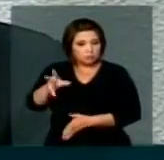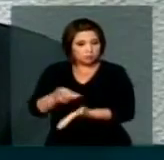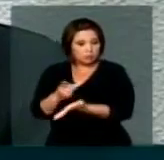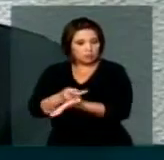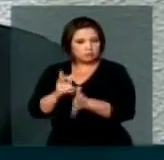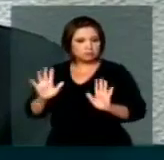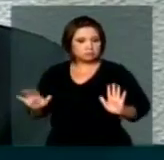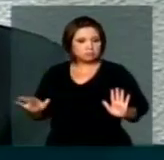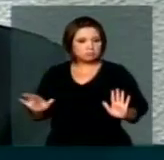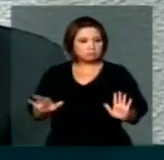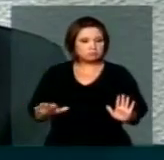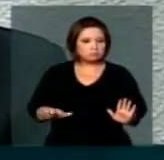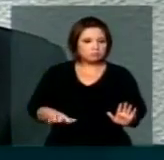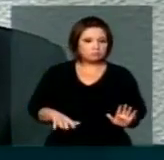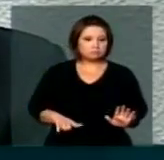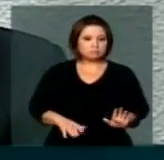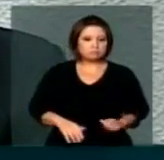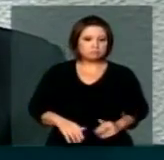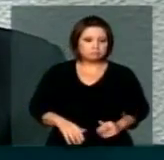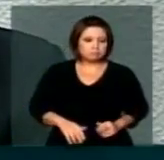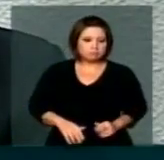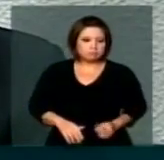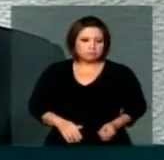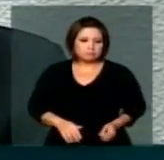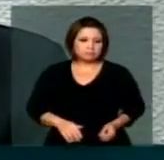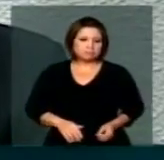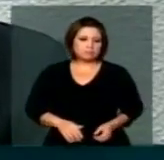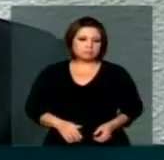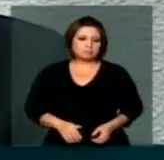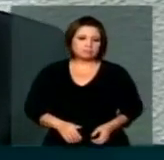Porque o TCU for político, não, é a verdade.